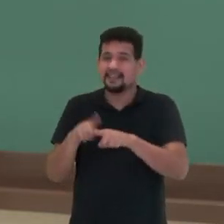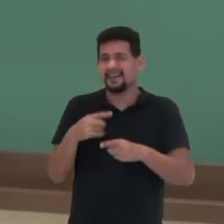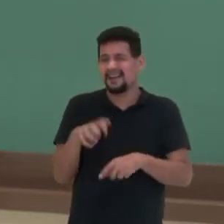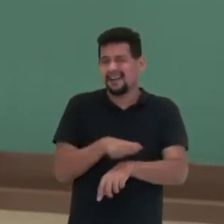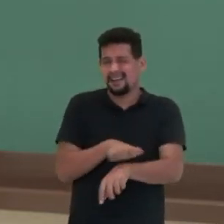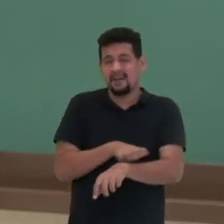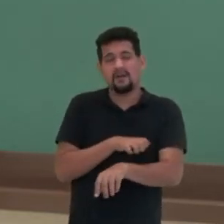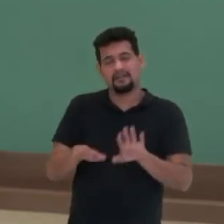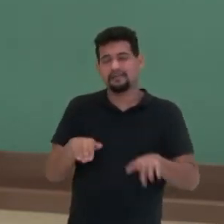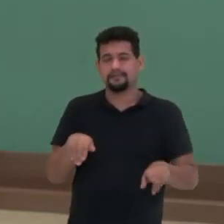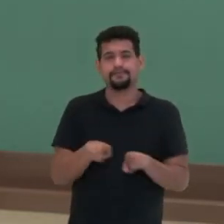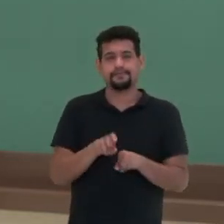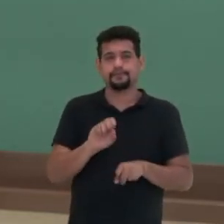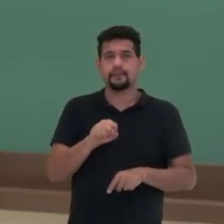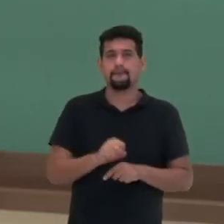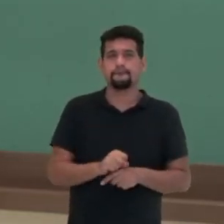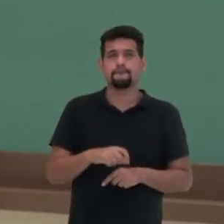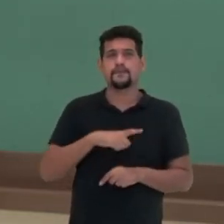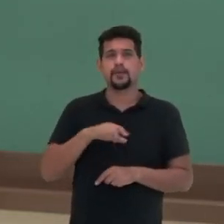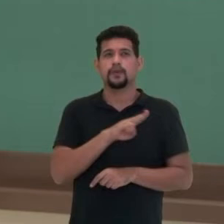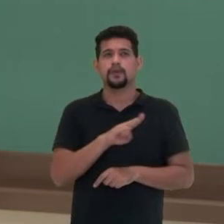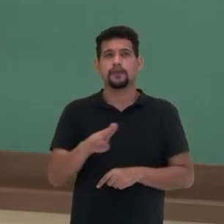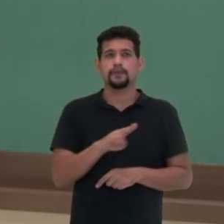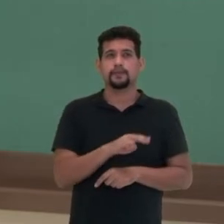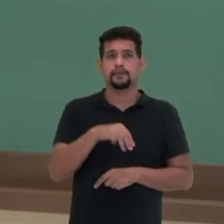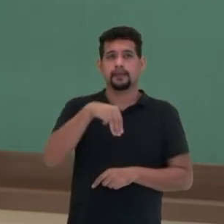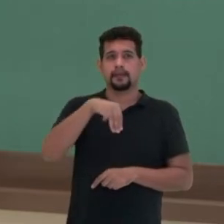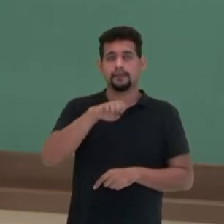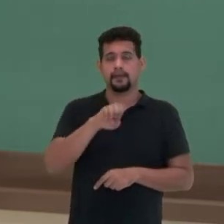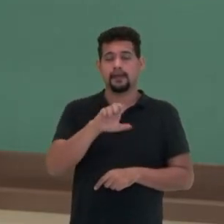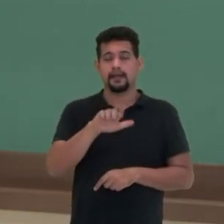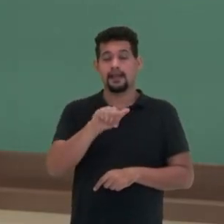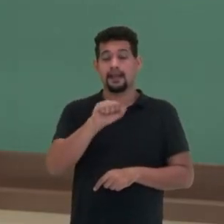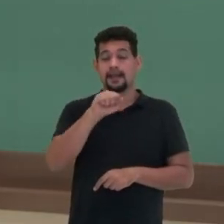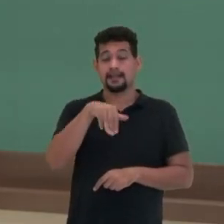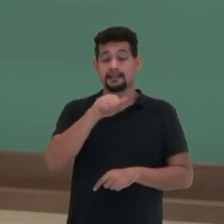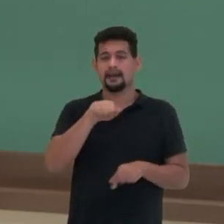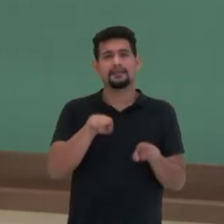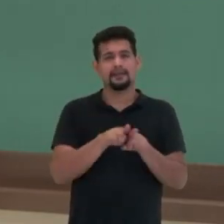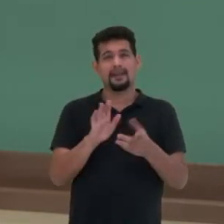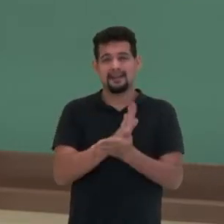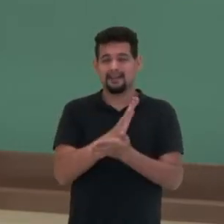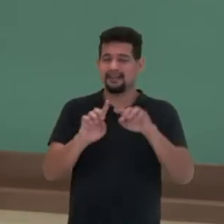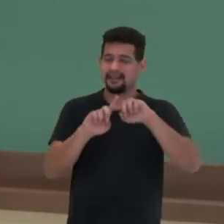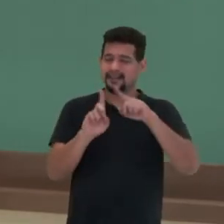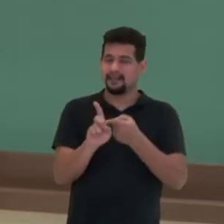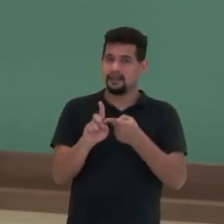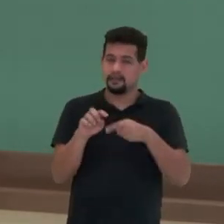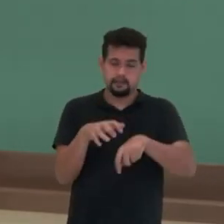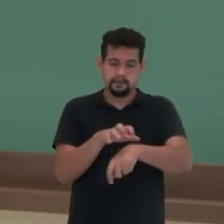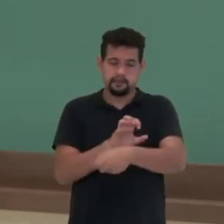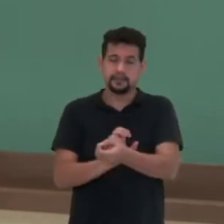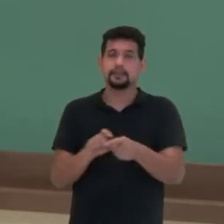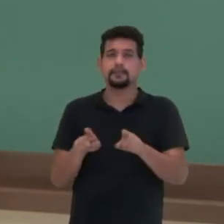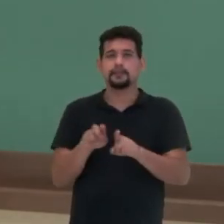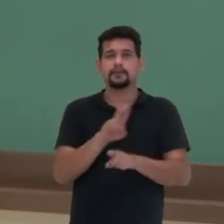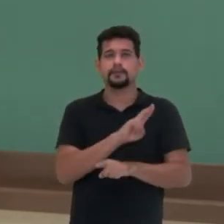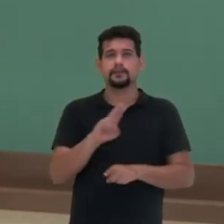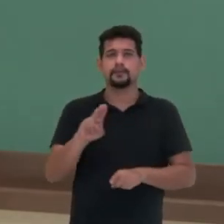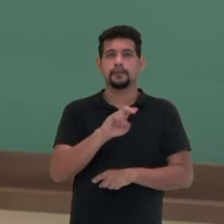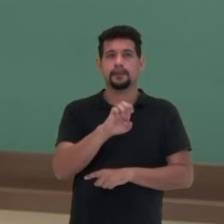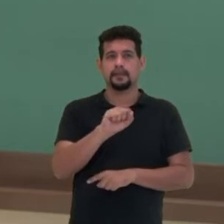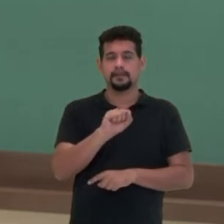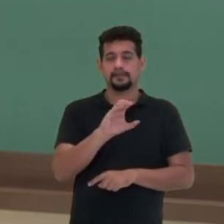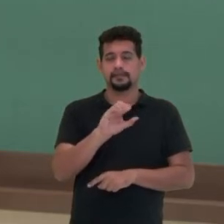coça bastante, né? Temos o melasma, que são manchas, né? Geralmente na gravidez, formam as manchas. E a escabiose, que